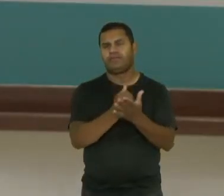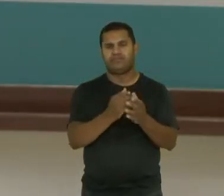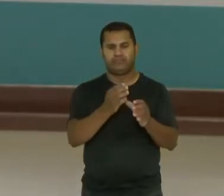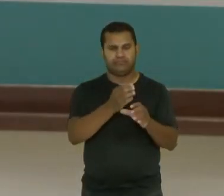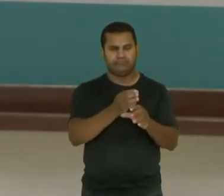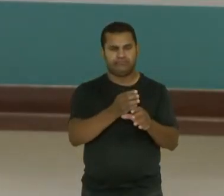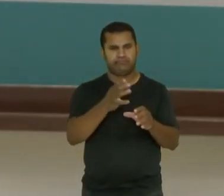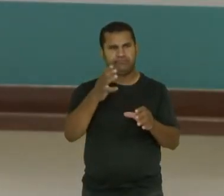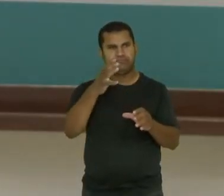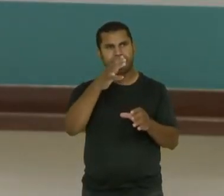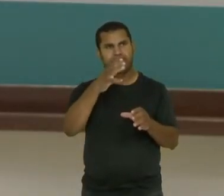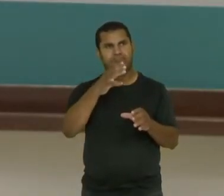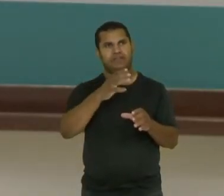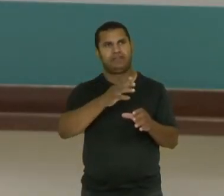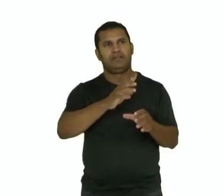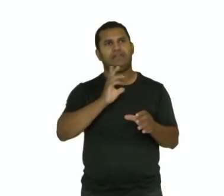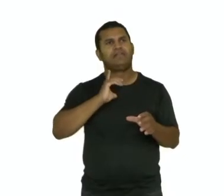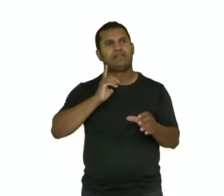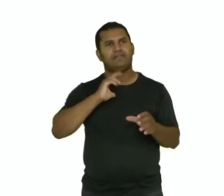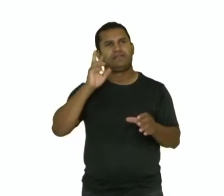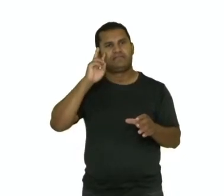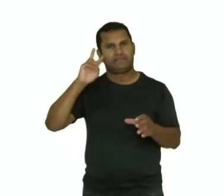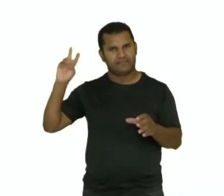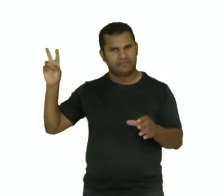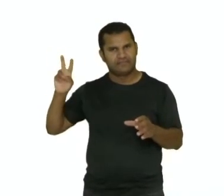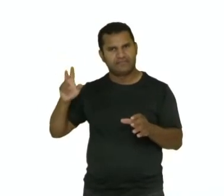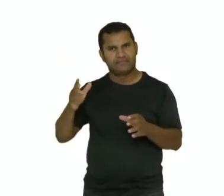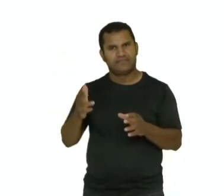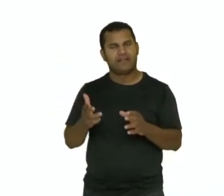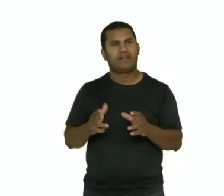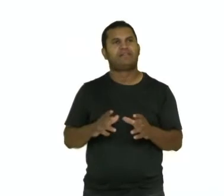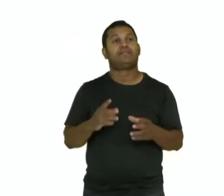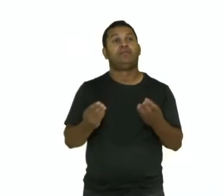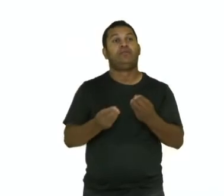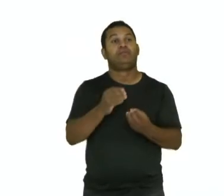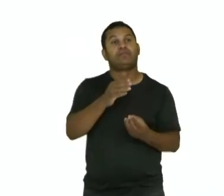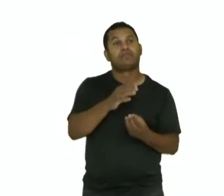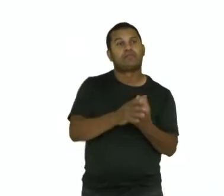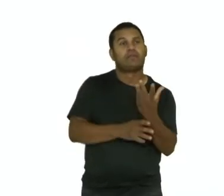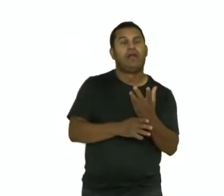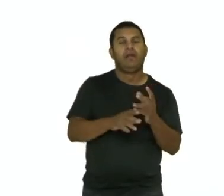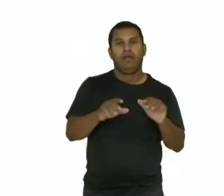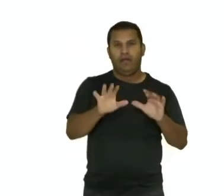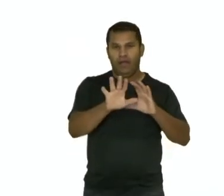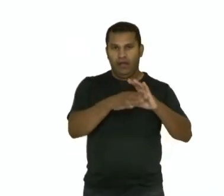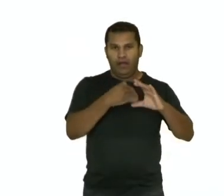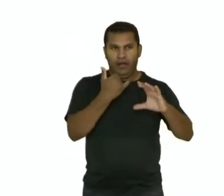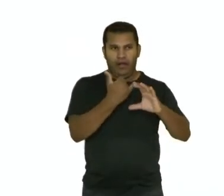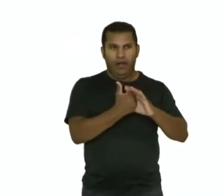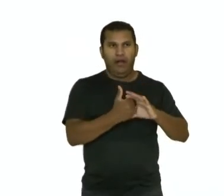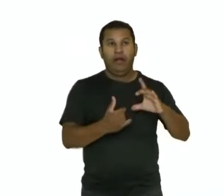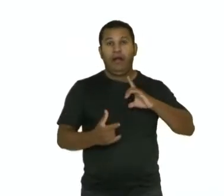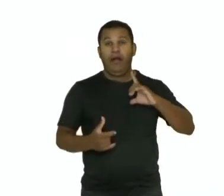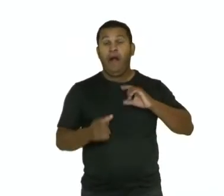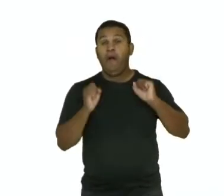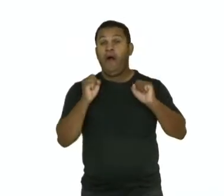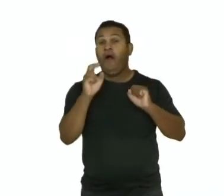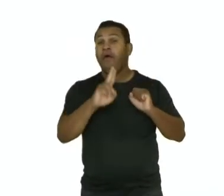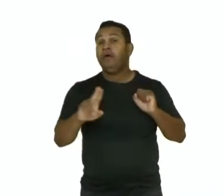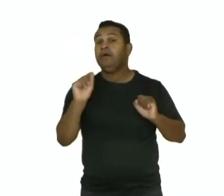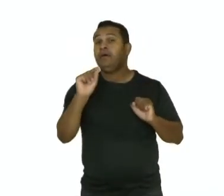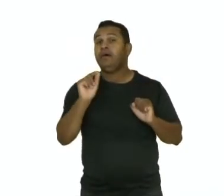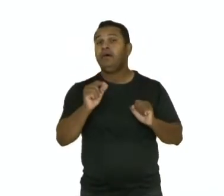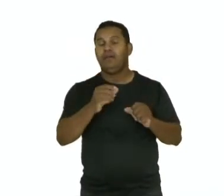nós conseguimos até ver a imagem agora de como construir esses chocalhos. Nós podemos utilizar as próprias garrafas